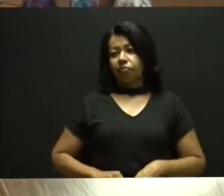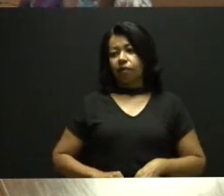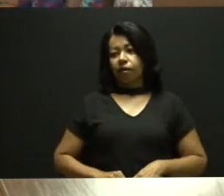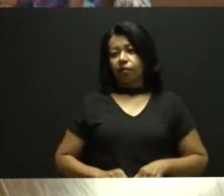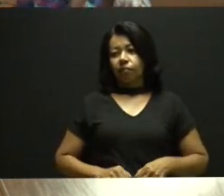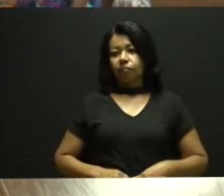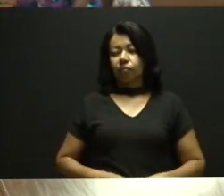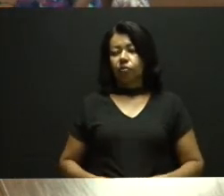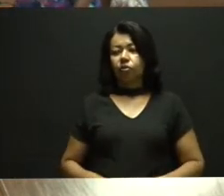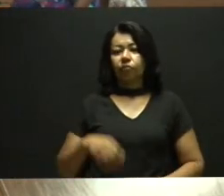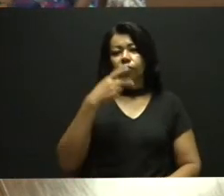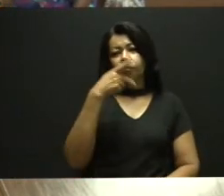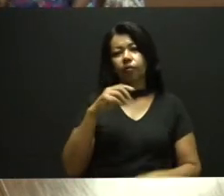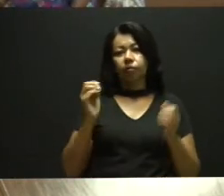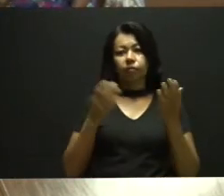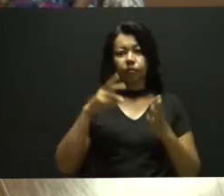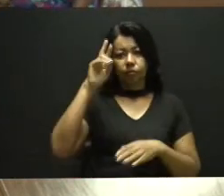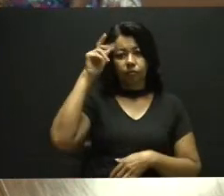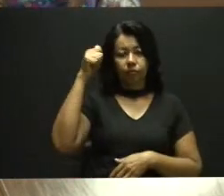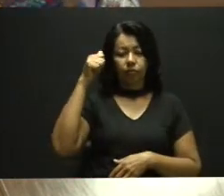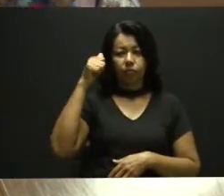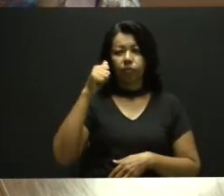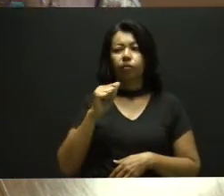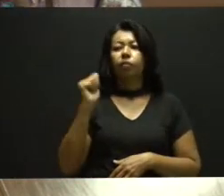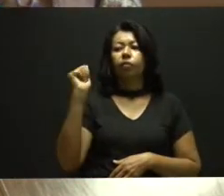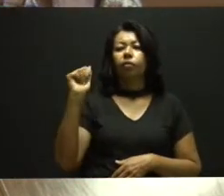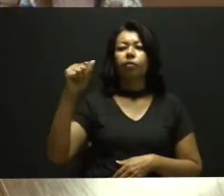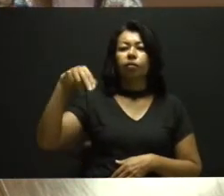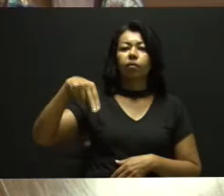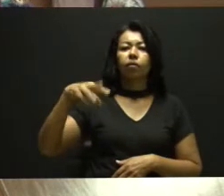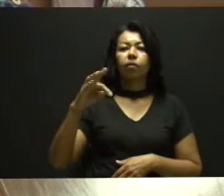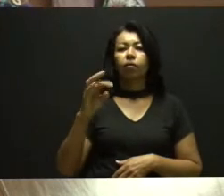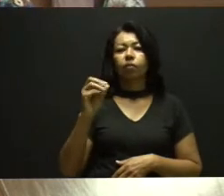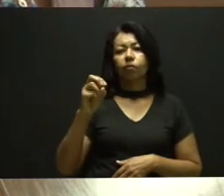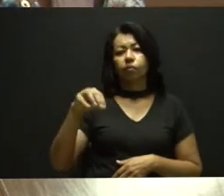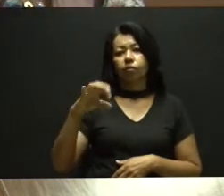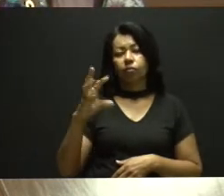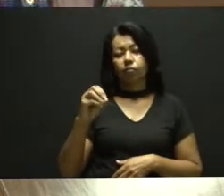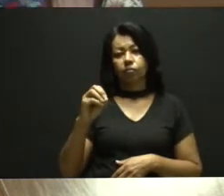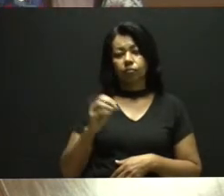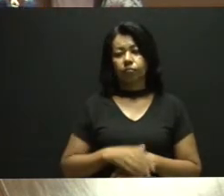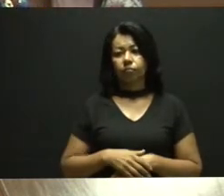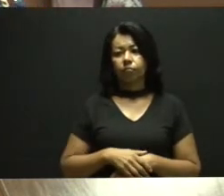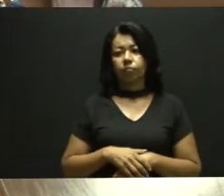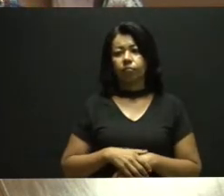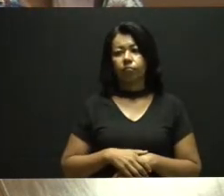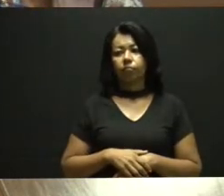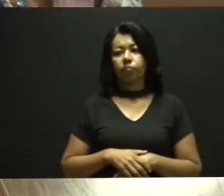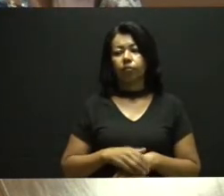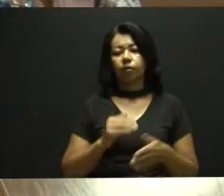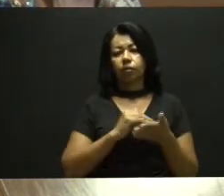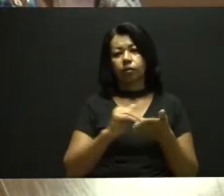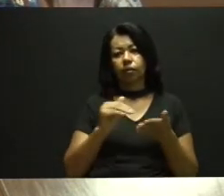concedo a palavra seletíssimo senhor antónio martins secretário municipal de turismo